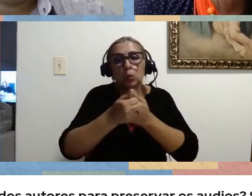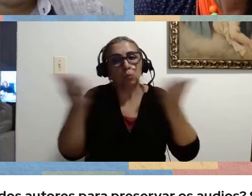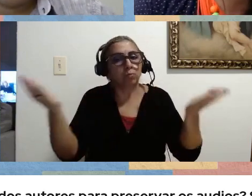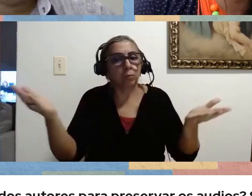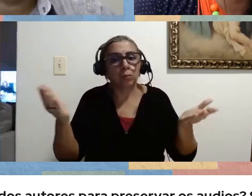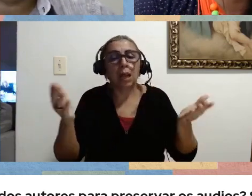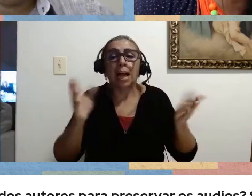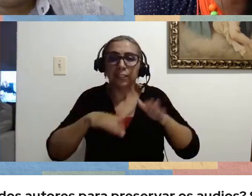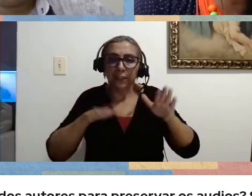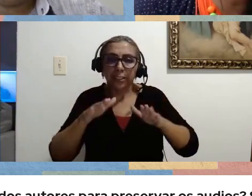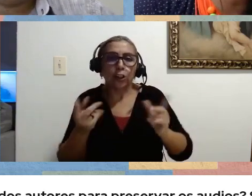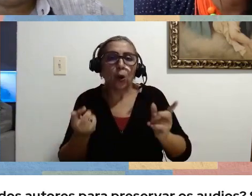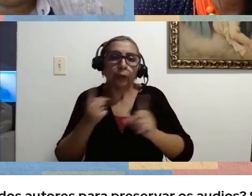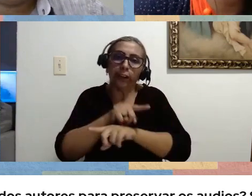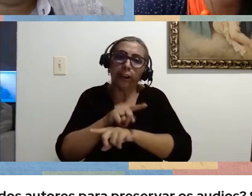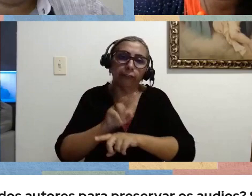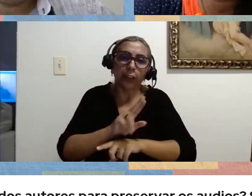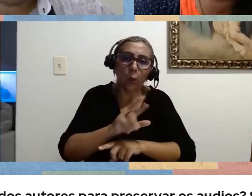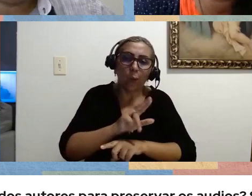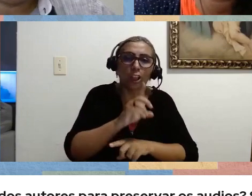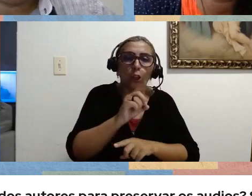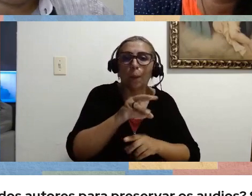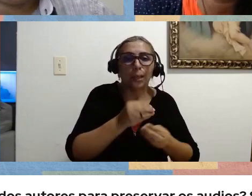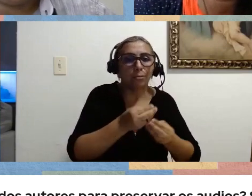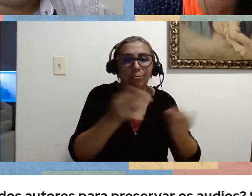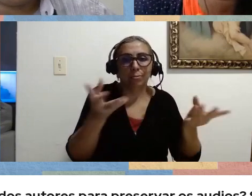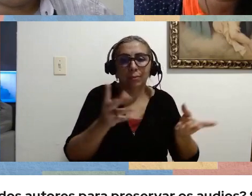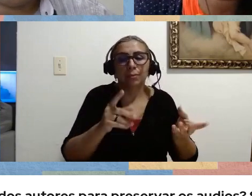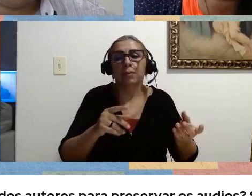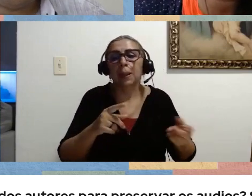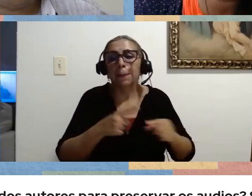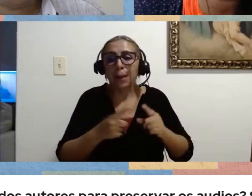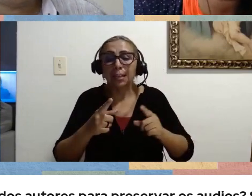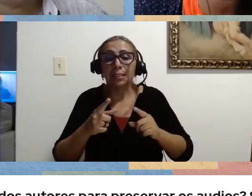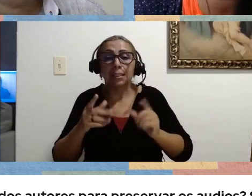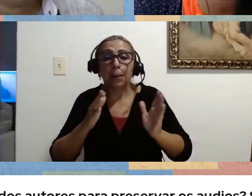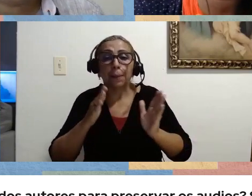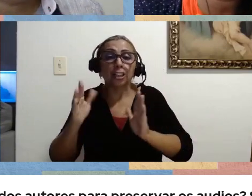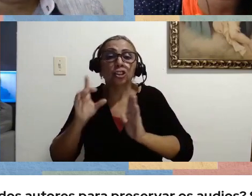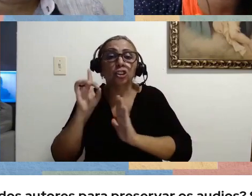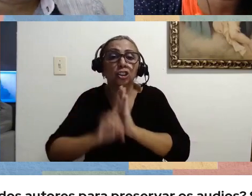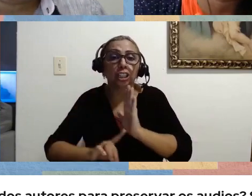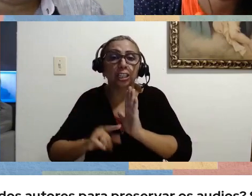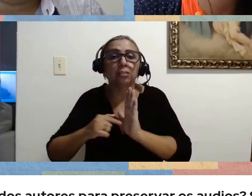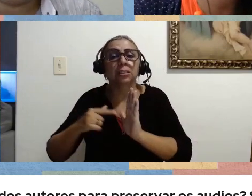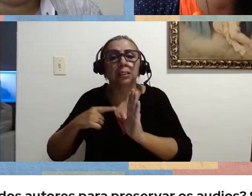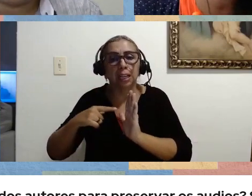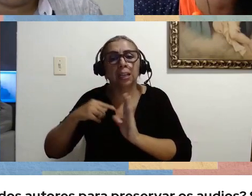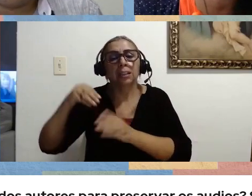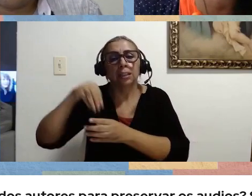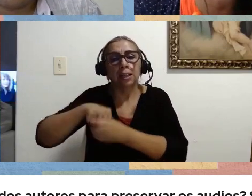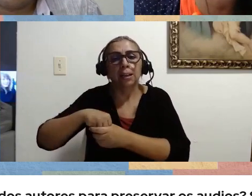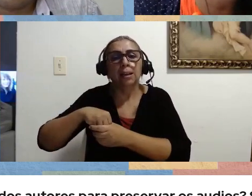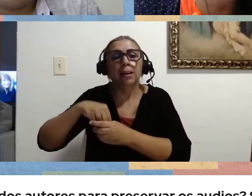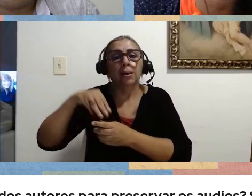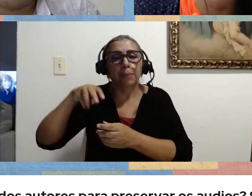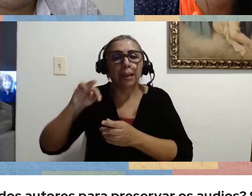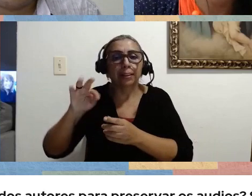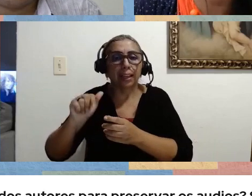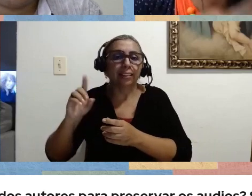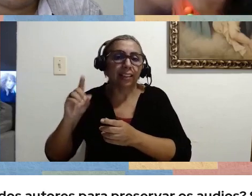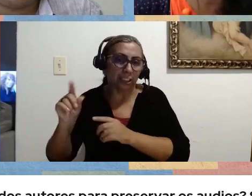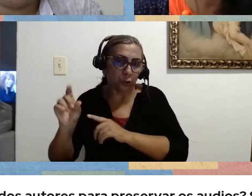não é. Então, é contemplado. E na parte dos direitos, está contemplado lá nos metadados. Então, se eles estão contemplados